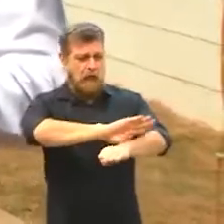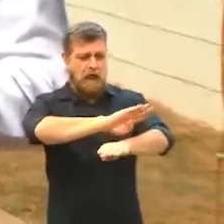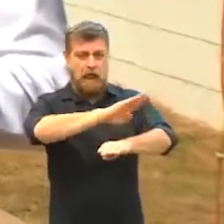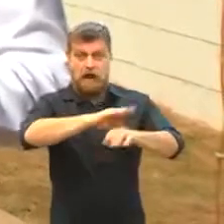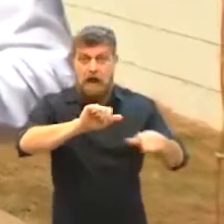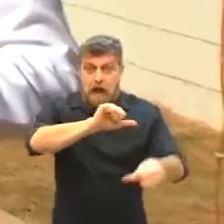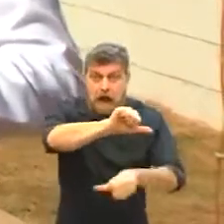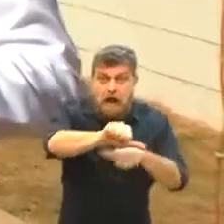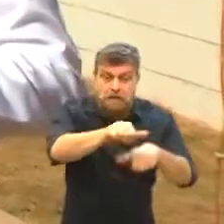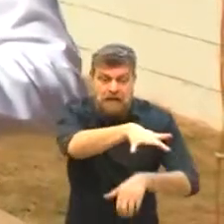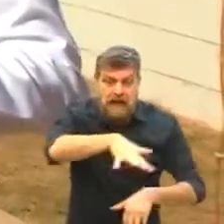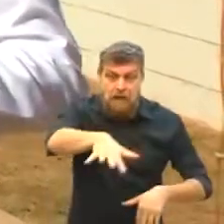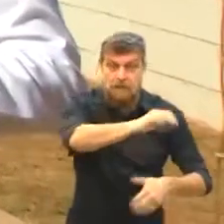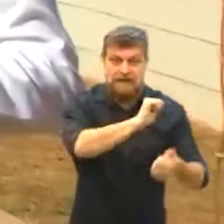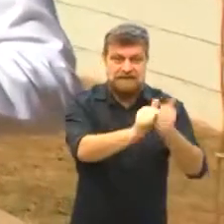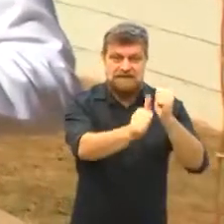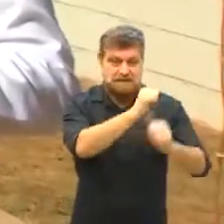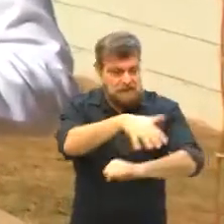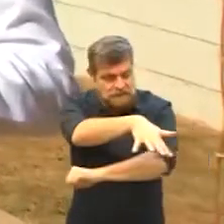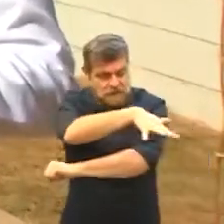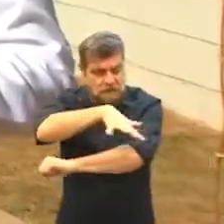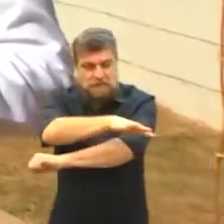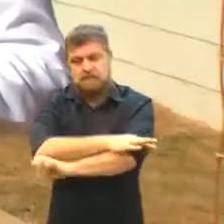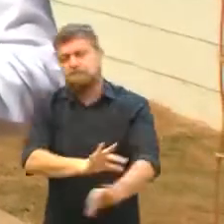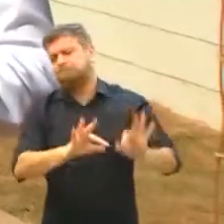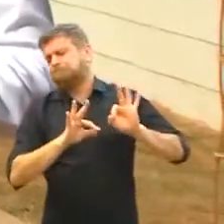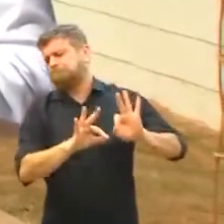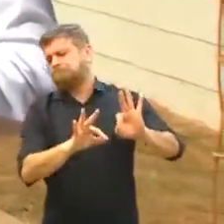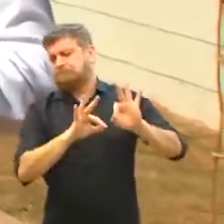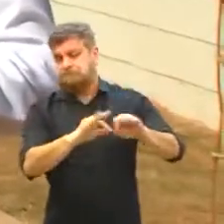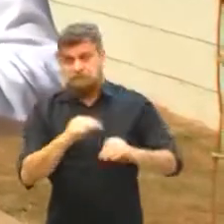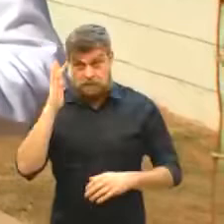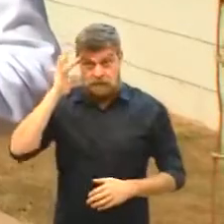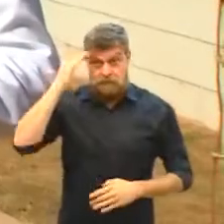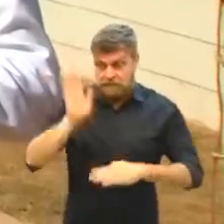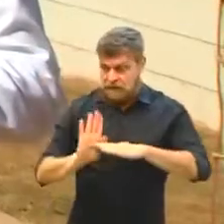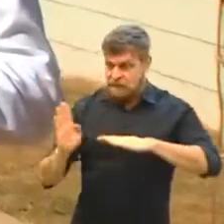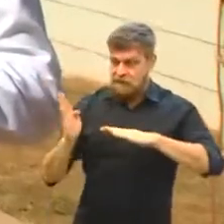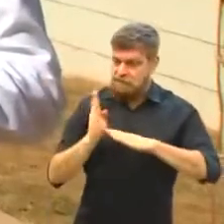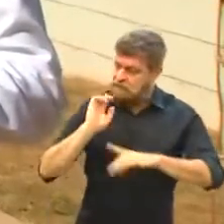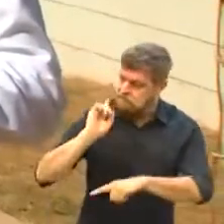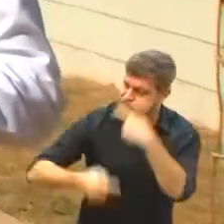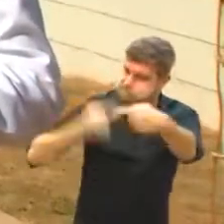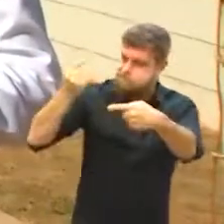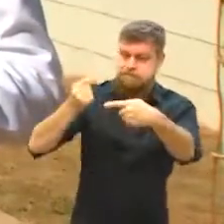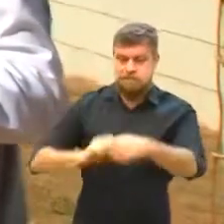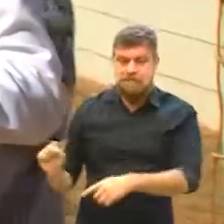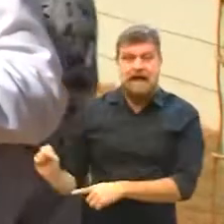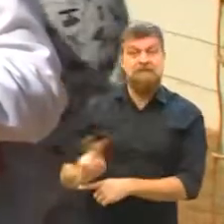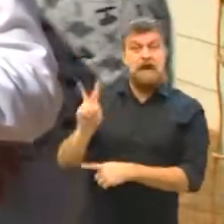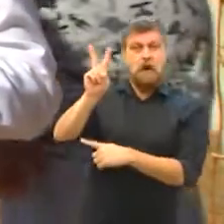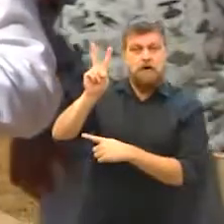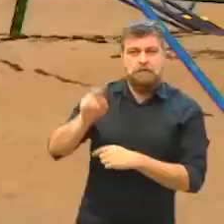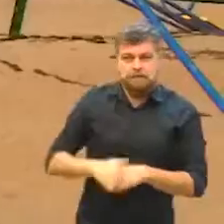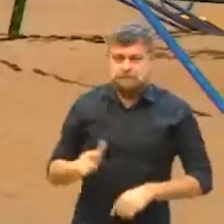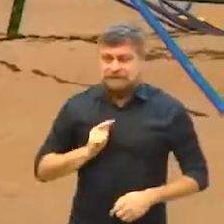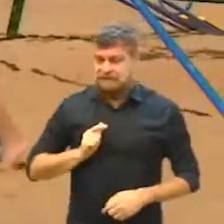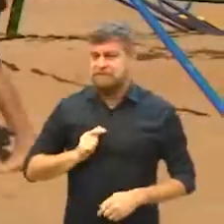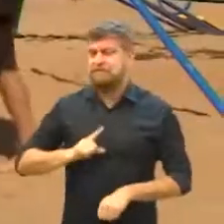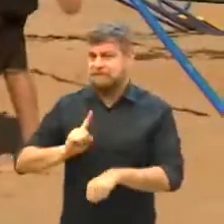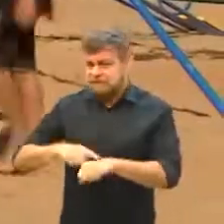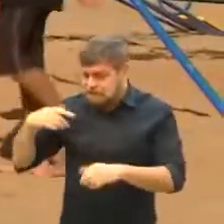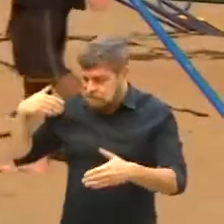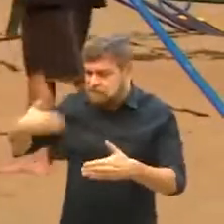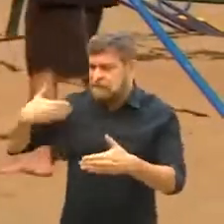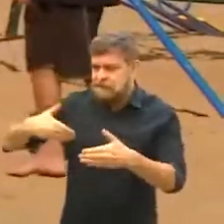e ser transformado numa área de esporte, numa praça dessa como aqui, eu acho que beneficia o bairro e valoriza o bairro muito mais.